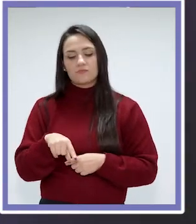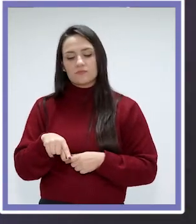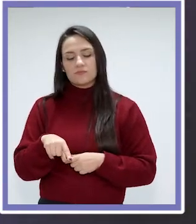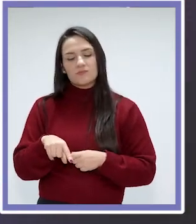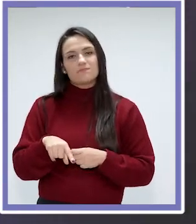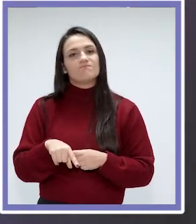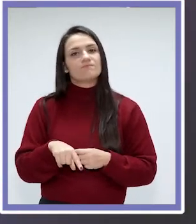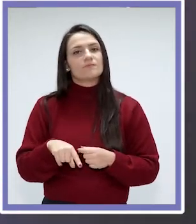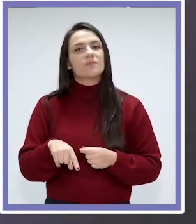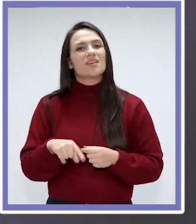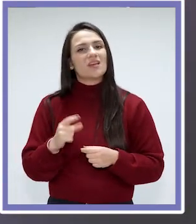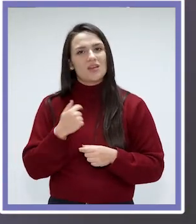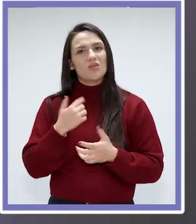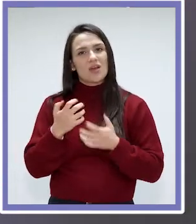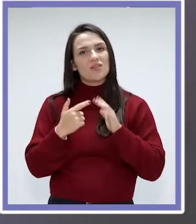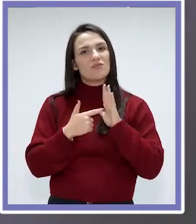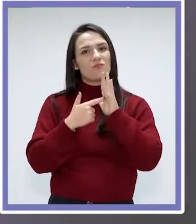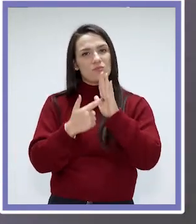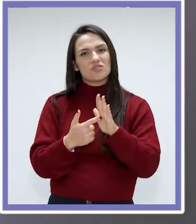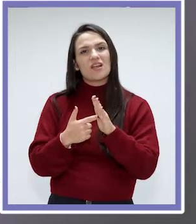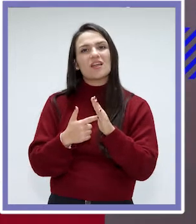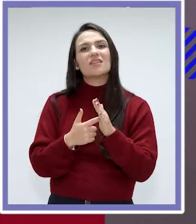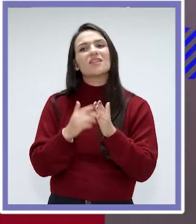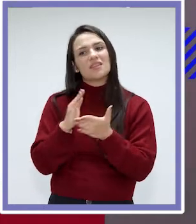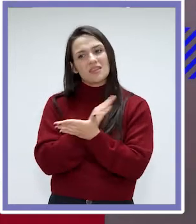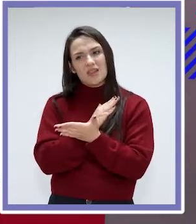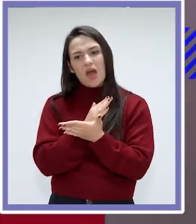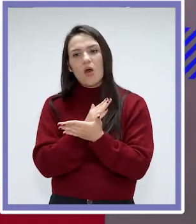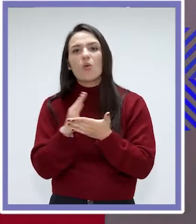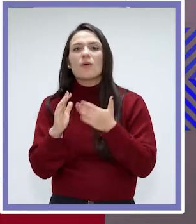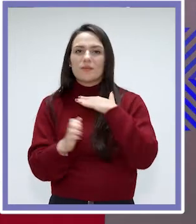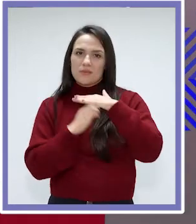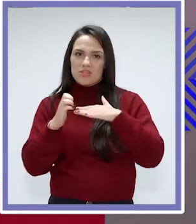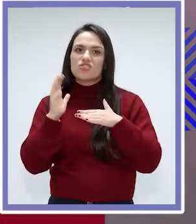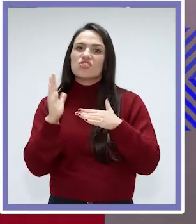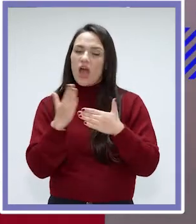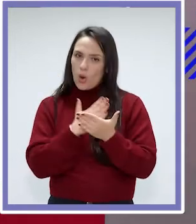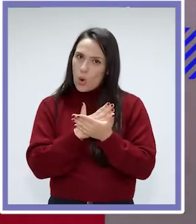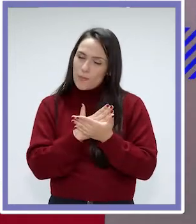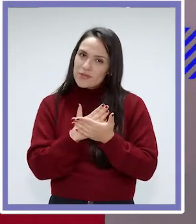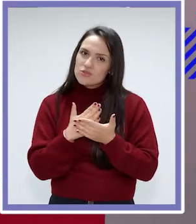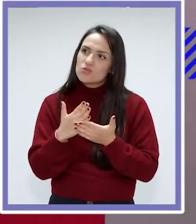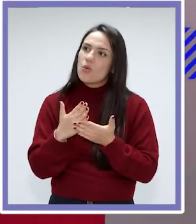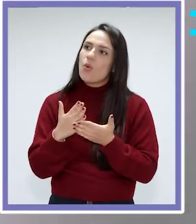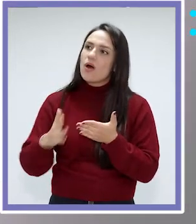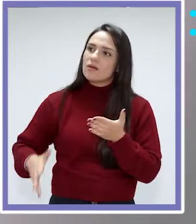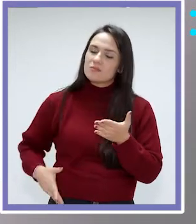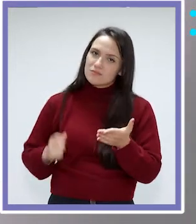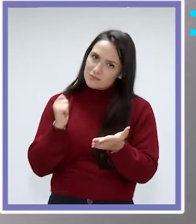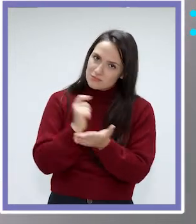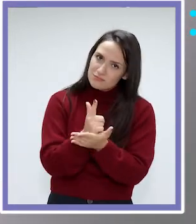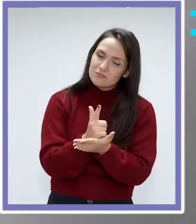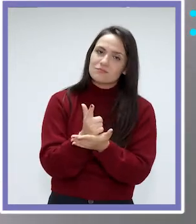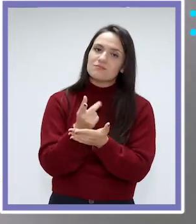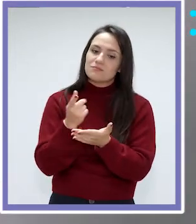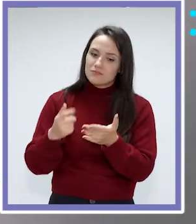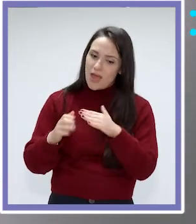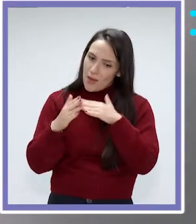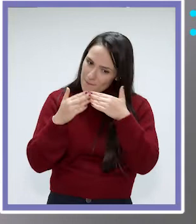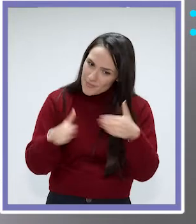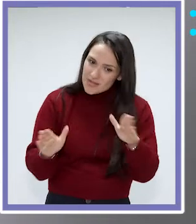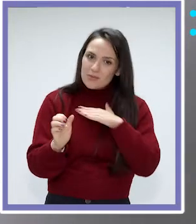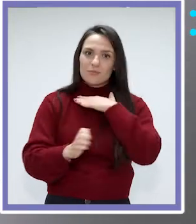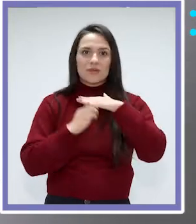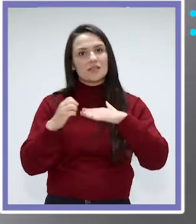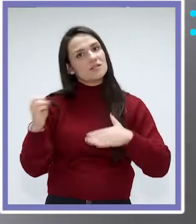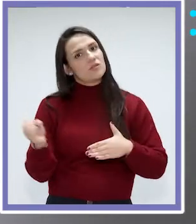você mencionou. A gente já está vendo aqui, né, várias empresas investindo aqui. E essa história da Rota Bioceânica não é